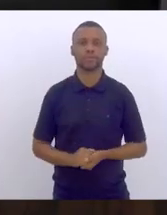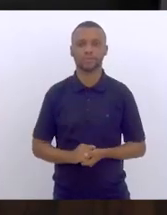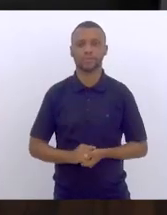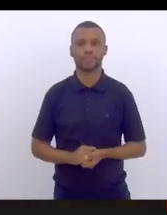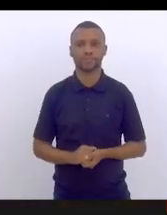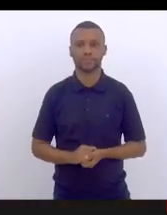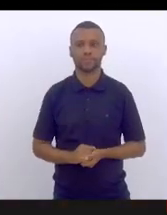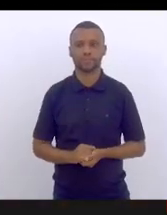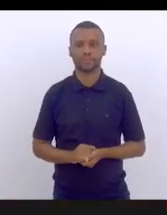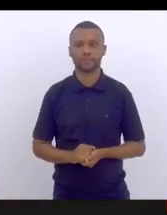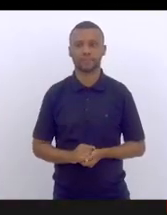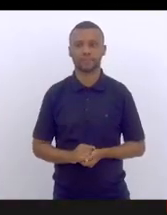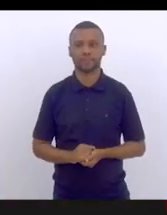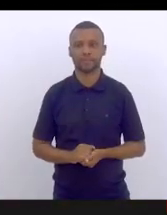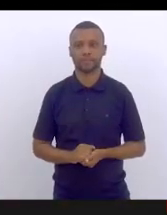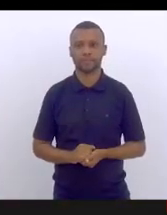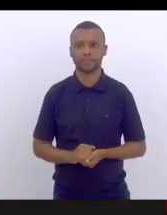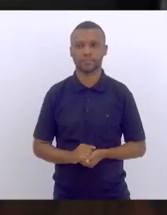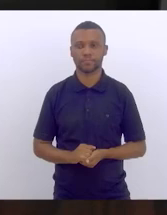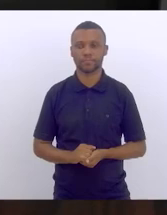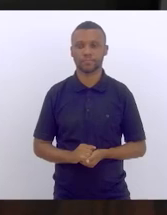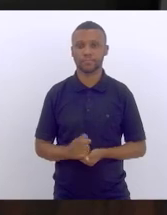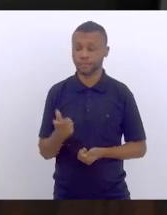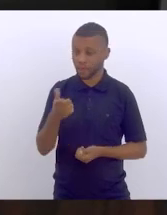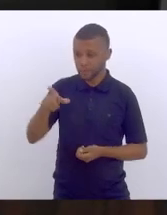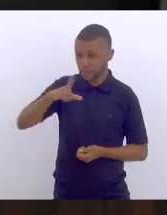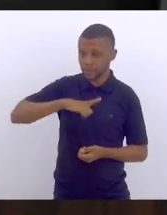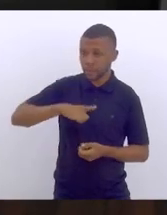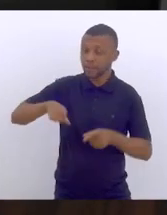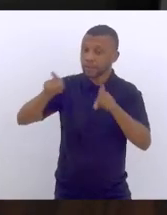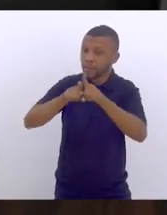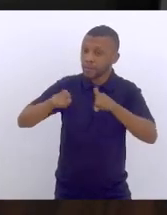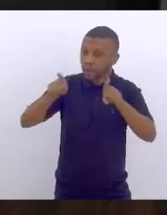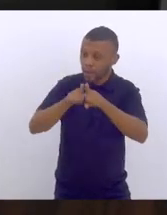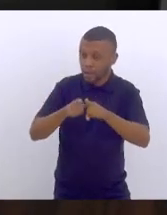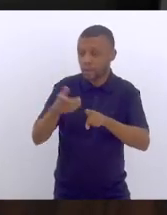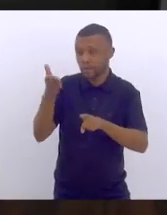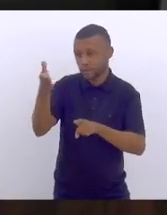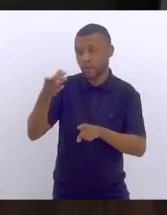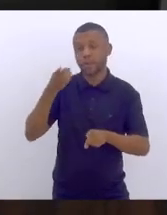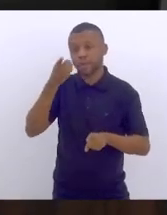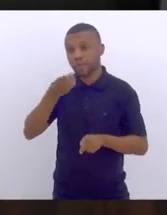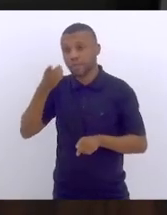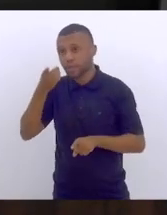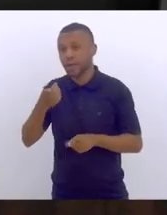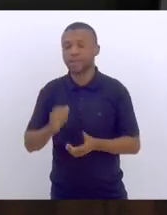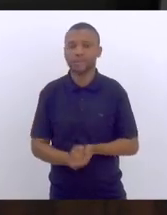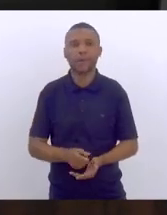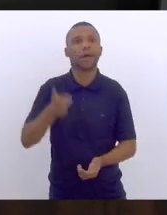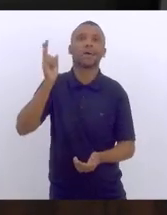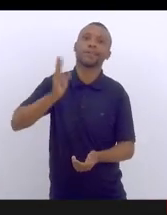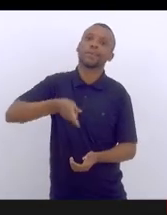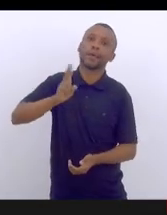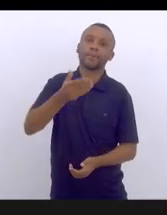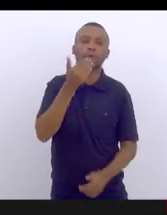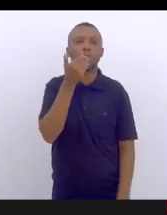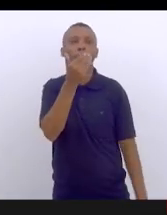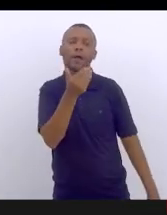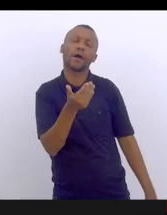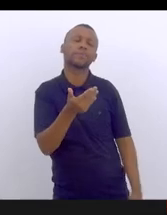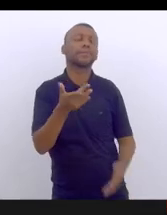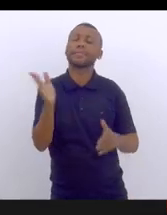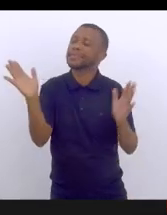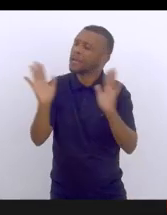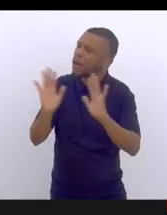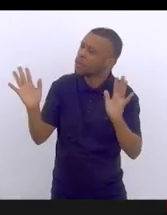Presidente, puxa vida. Espera aí, vou mandar agora. A Vossa Excelência vai ter também, não só a Vossa Excelência, todos. Toda vez que o deputado, meu amigo, não,